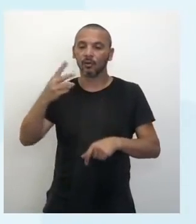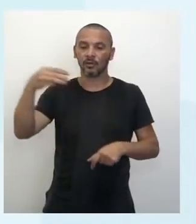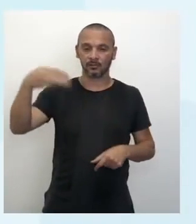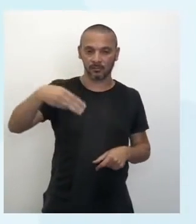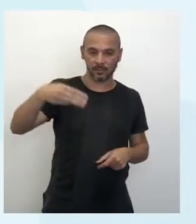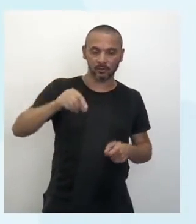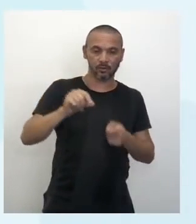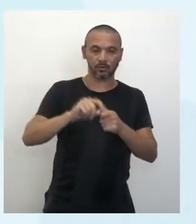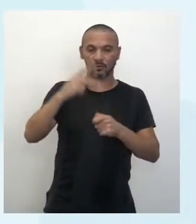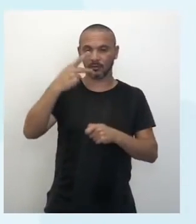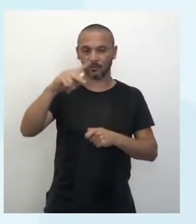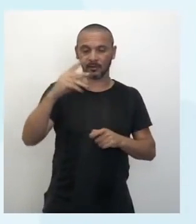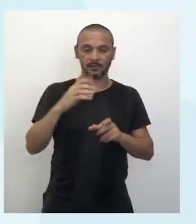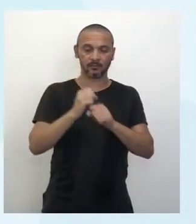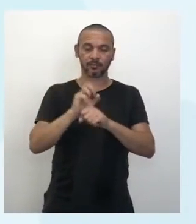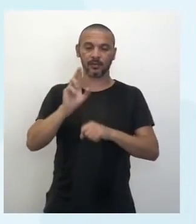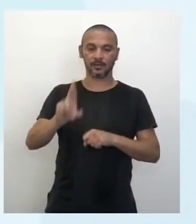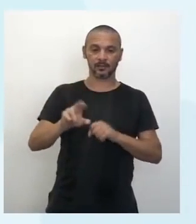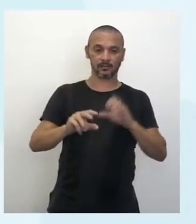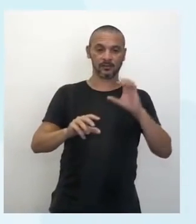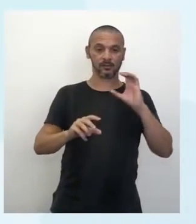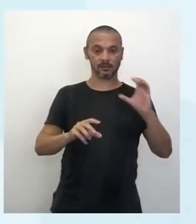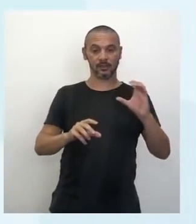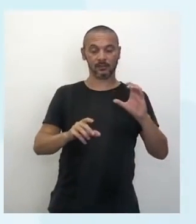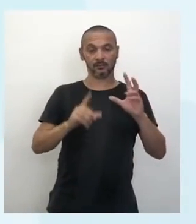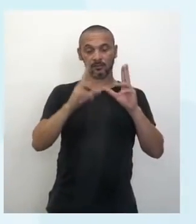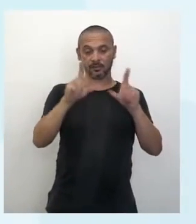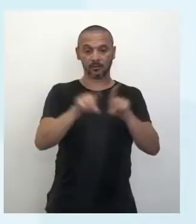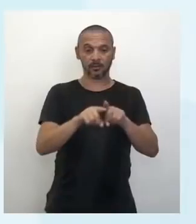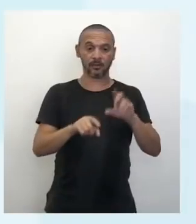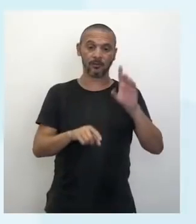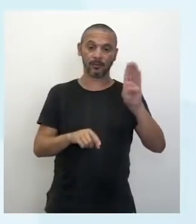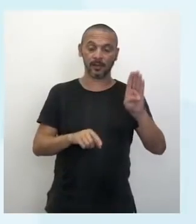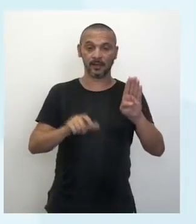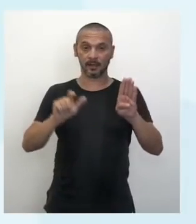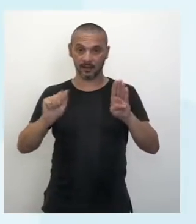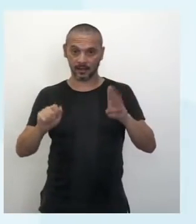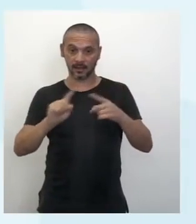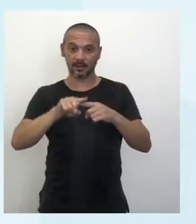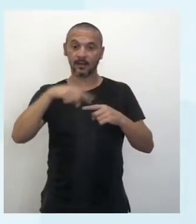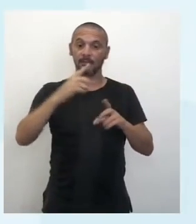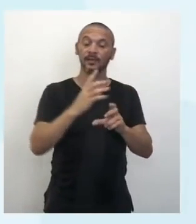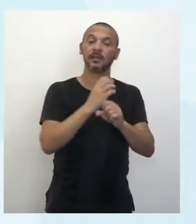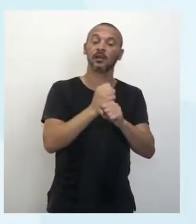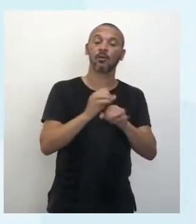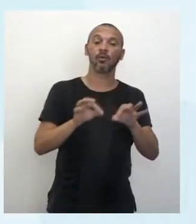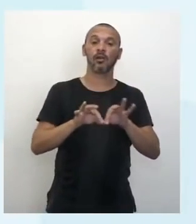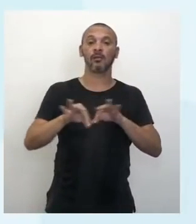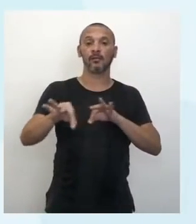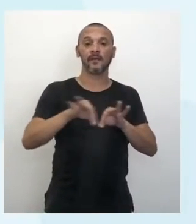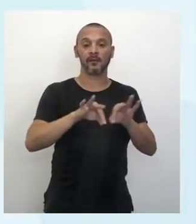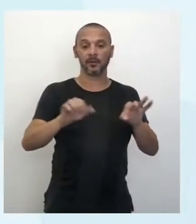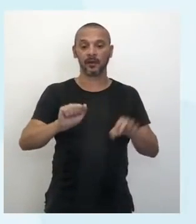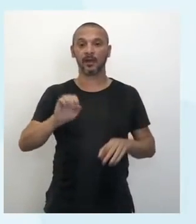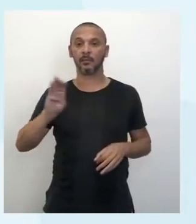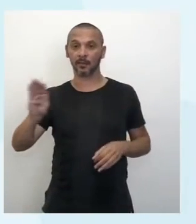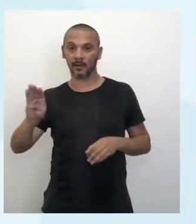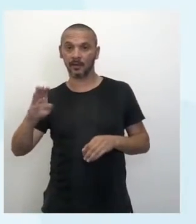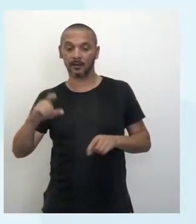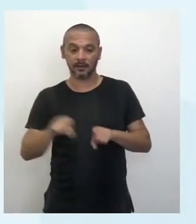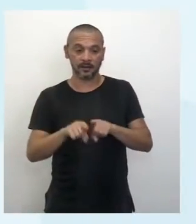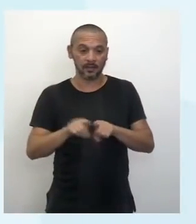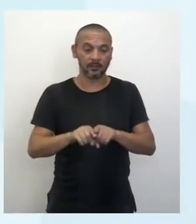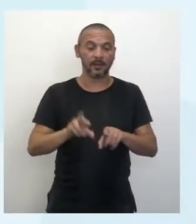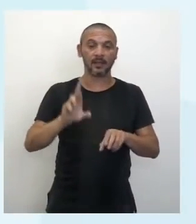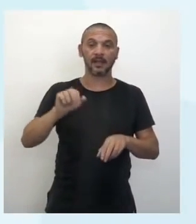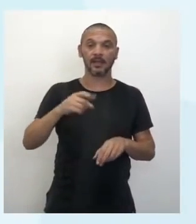para fazer aqui, ó, a razão de semelhança entre o B e o A, depois calcular o perímetro de cada um e a razão entre